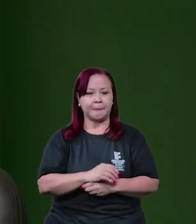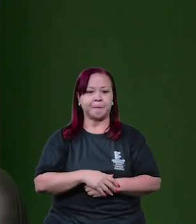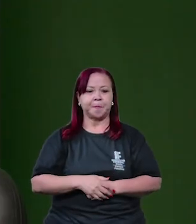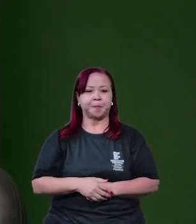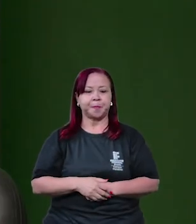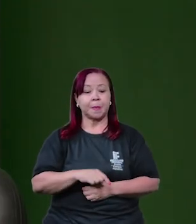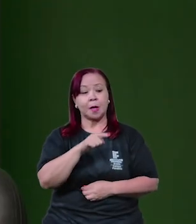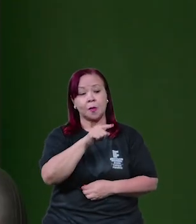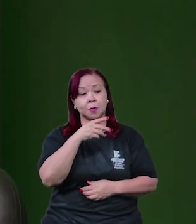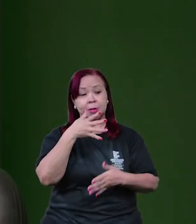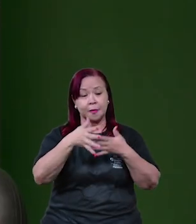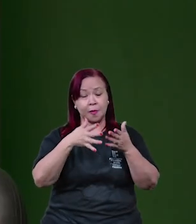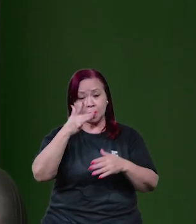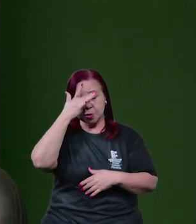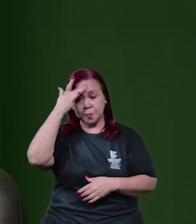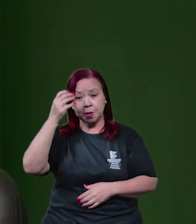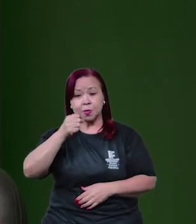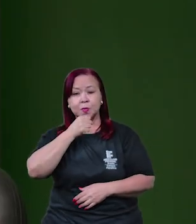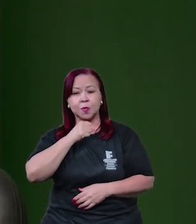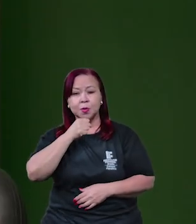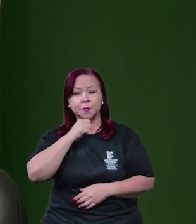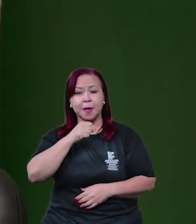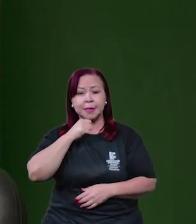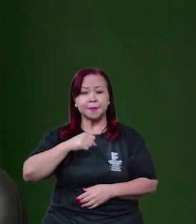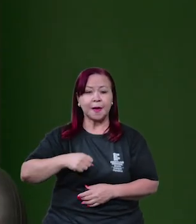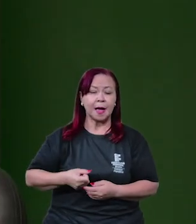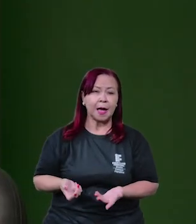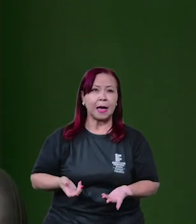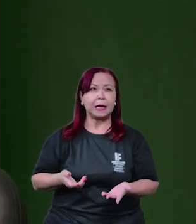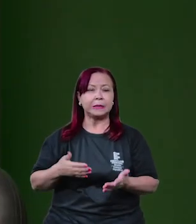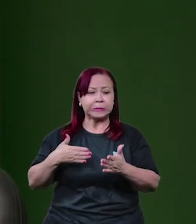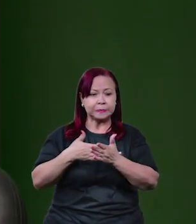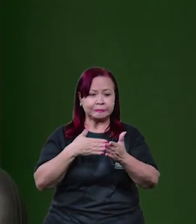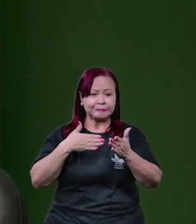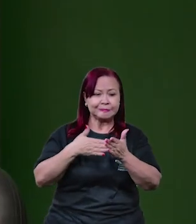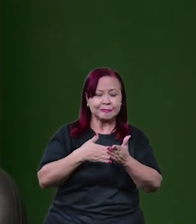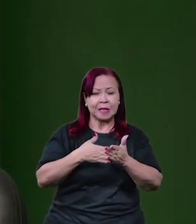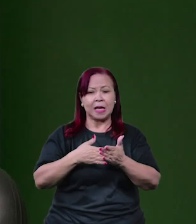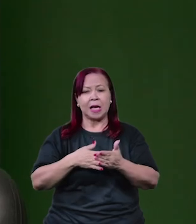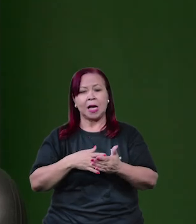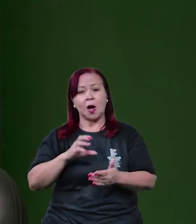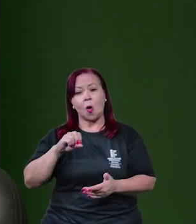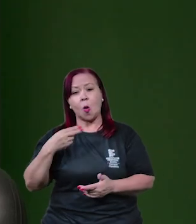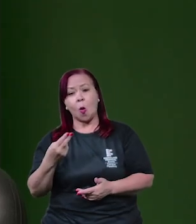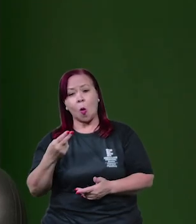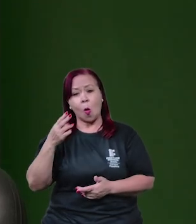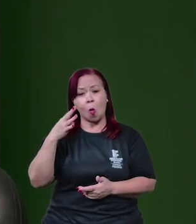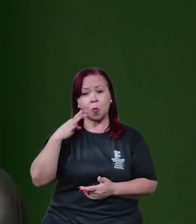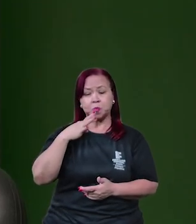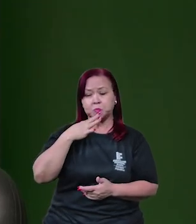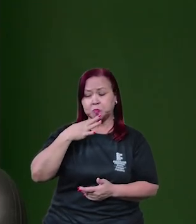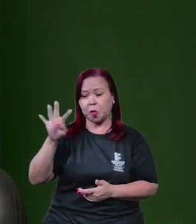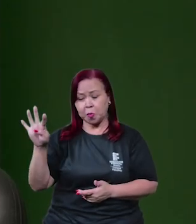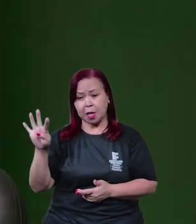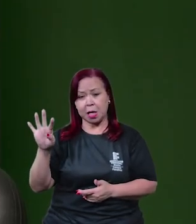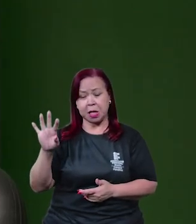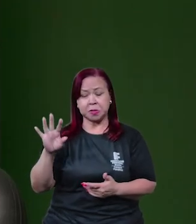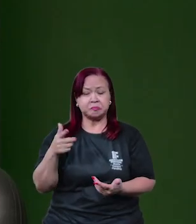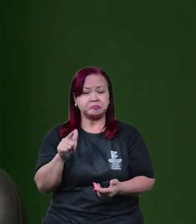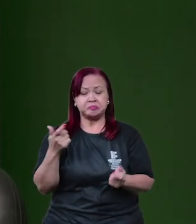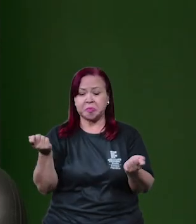essas pessoas mais velhas que ainda têm uma barreira, ou então um desconhecimento, assim, ou então não foram possibilitadas mesmo Uhum. de